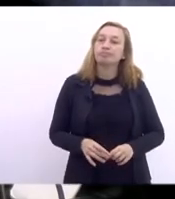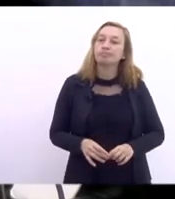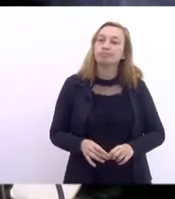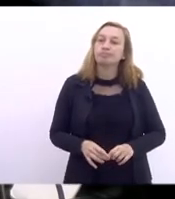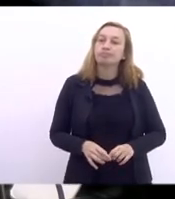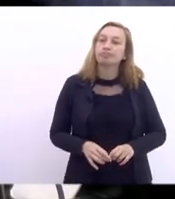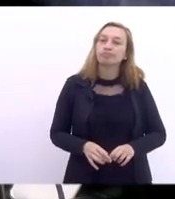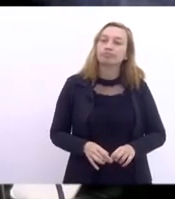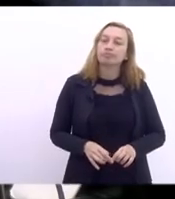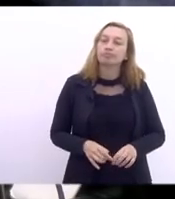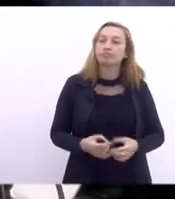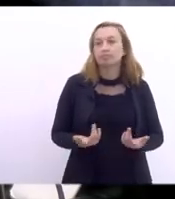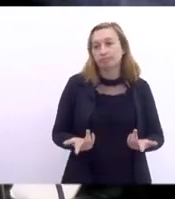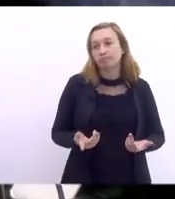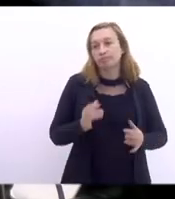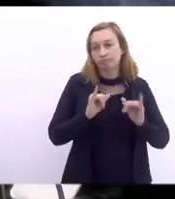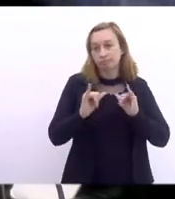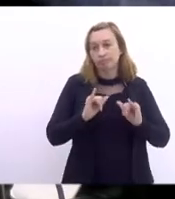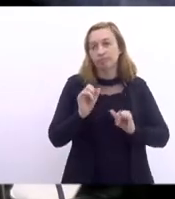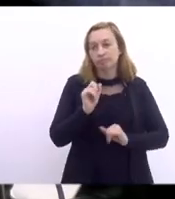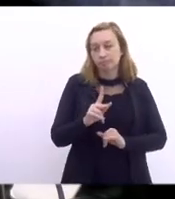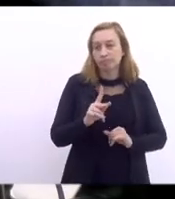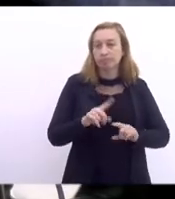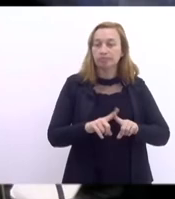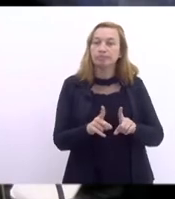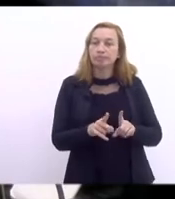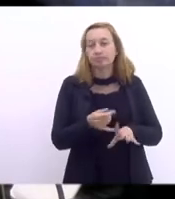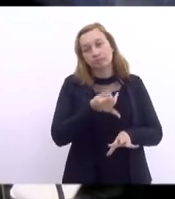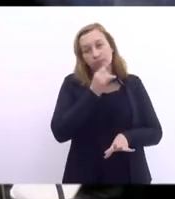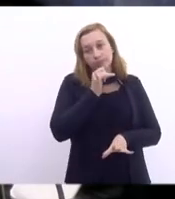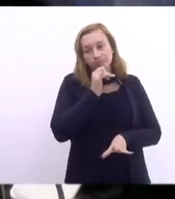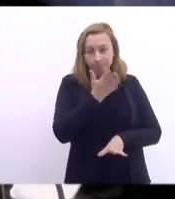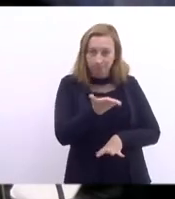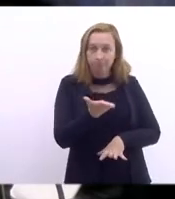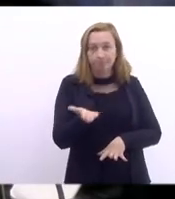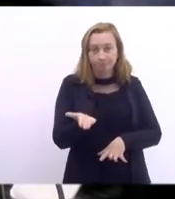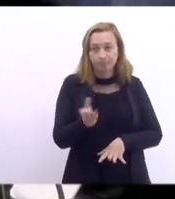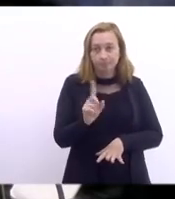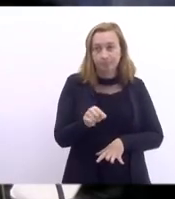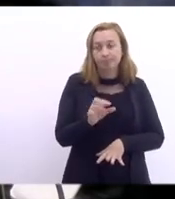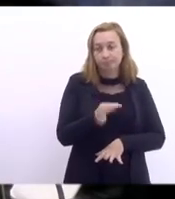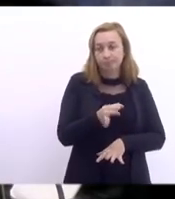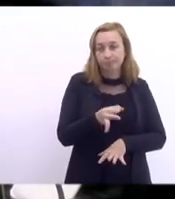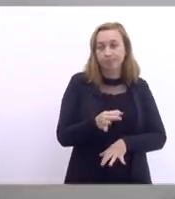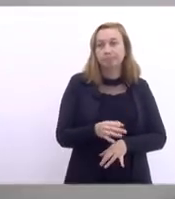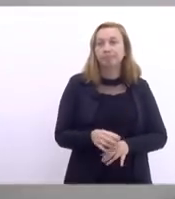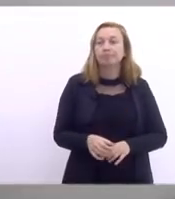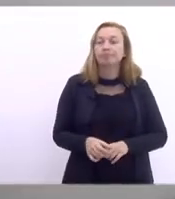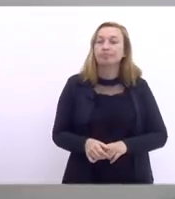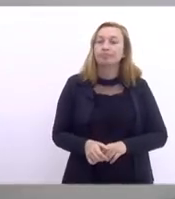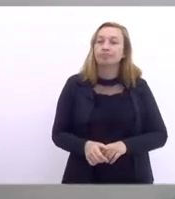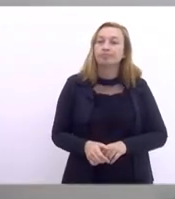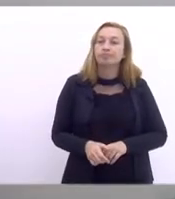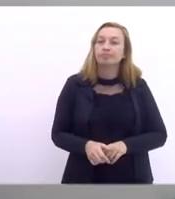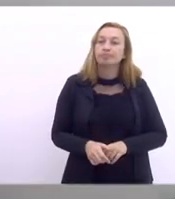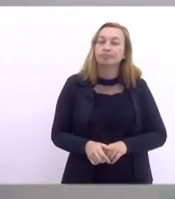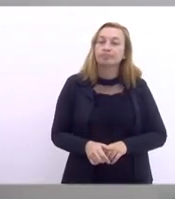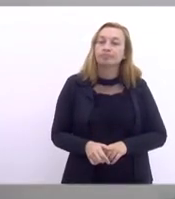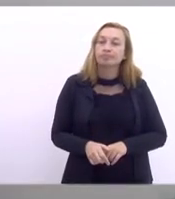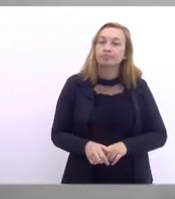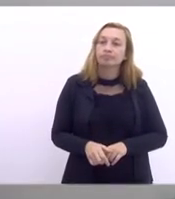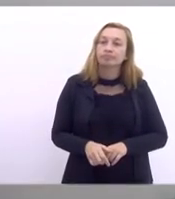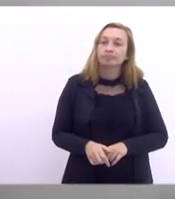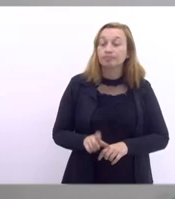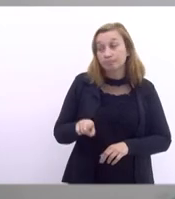quase até o vale adoro nesse caso específico exemplo Tá certo como o que eu acho o